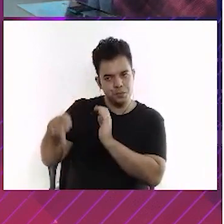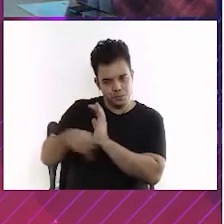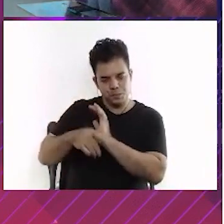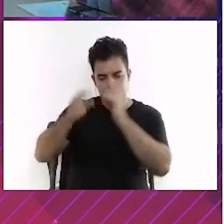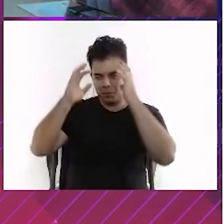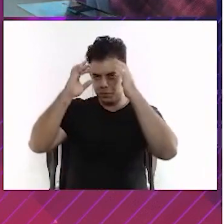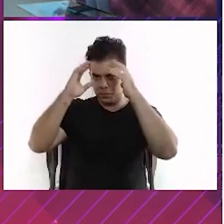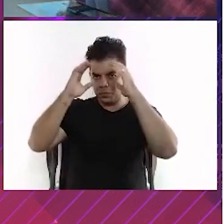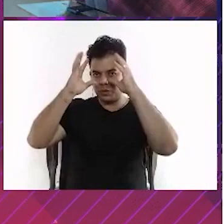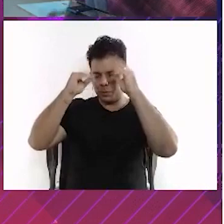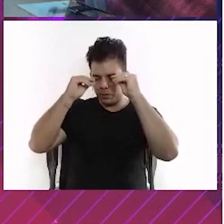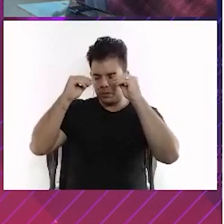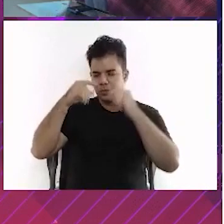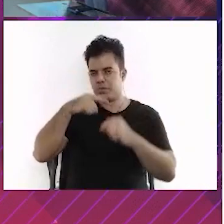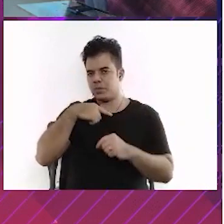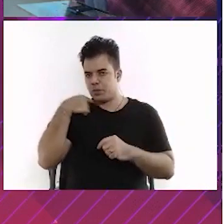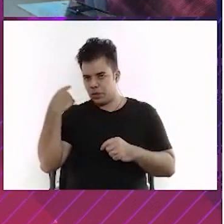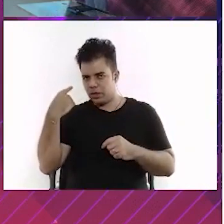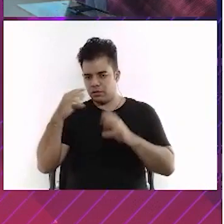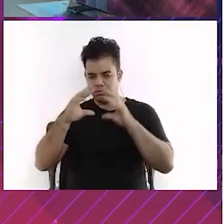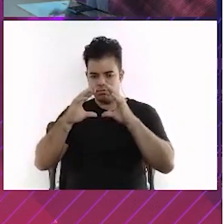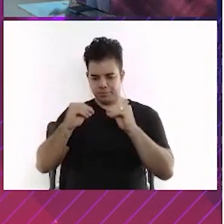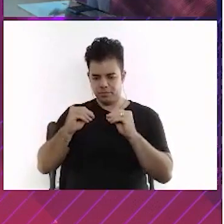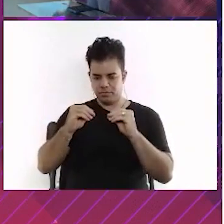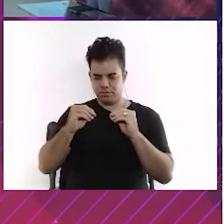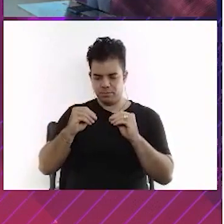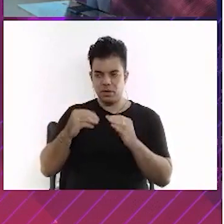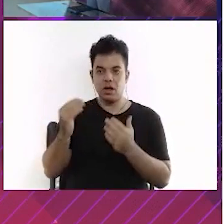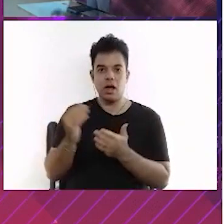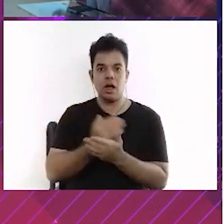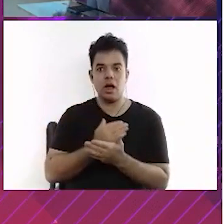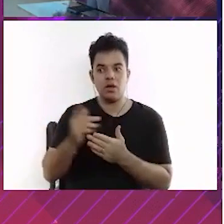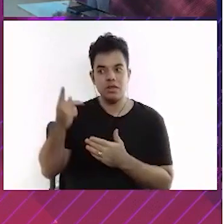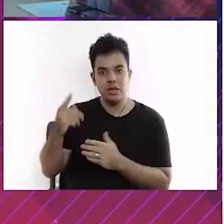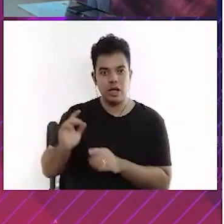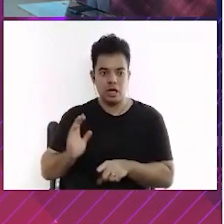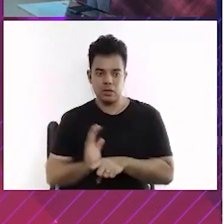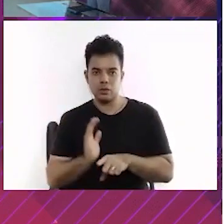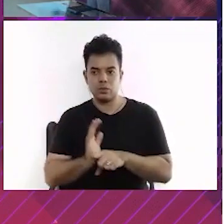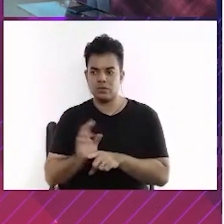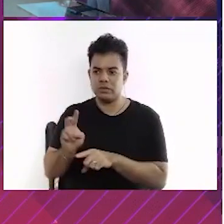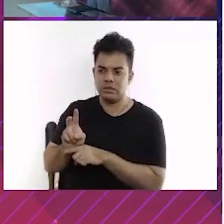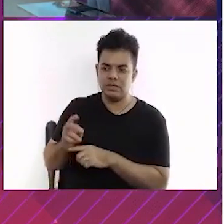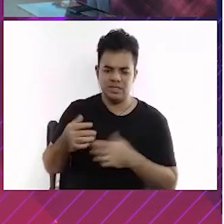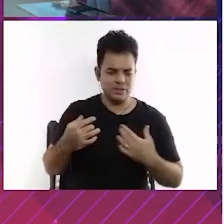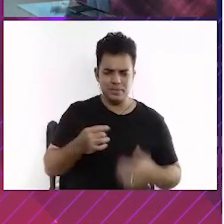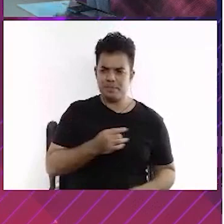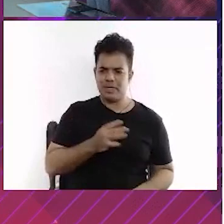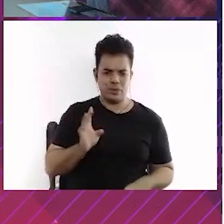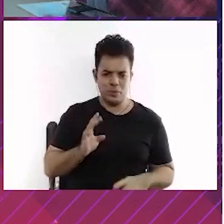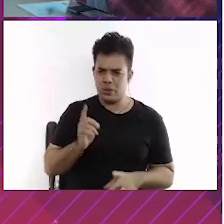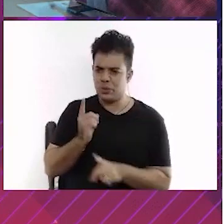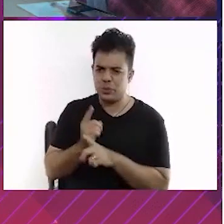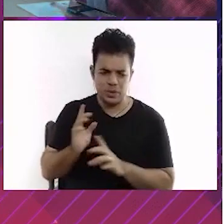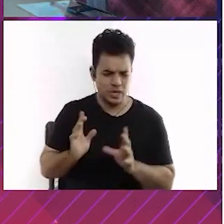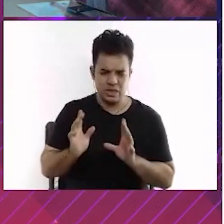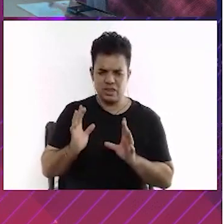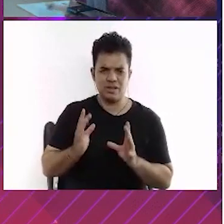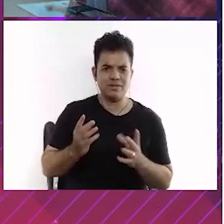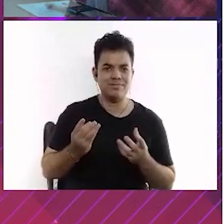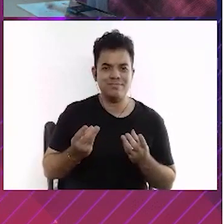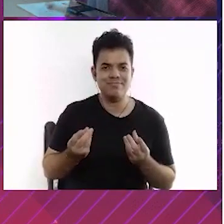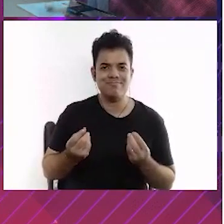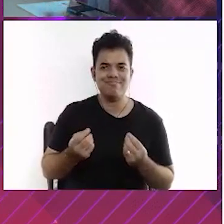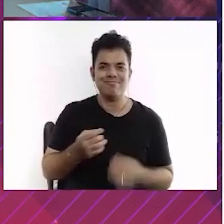cefálica. Alguns profissionais de saúde demonstravam insegurança em fazer esse monitoramento, em fazer esse diagnóstico. Tanto os que trabalham